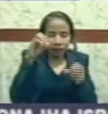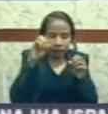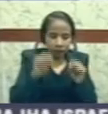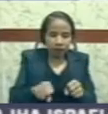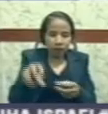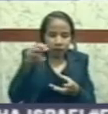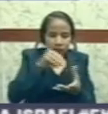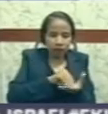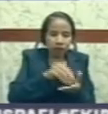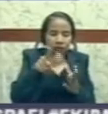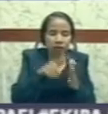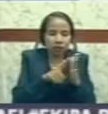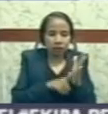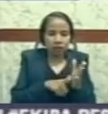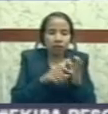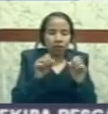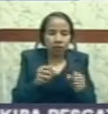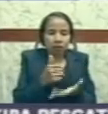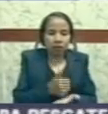lei, né, para te facilita o governo